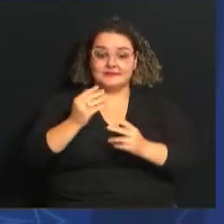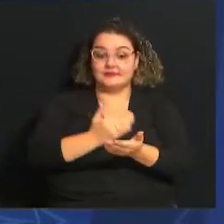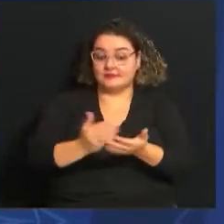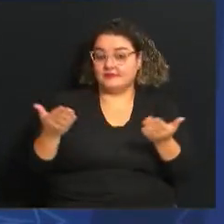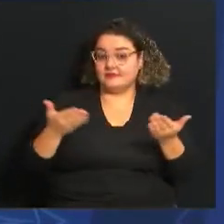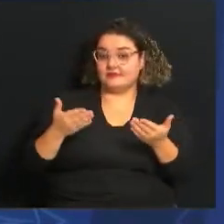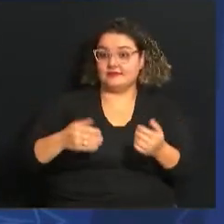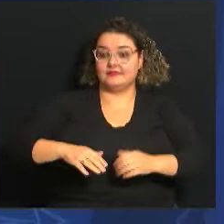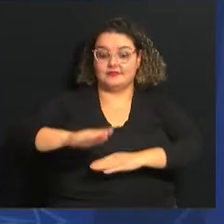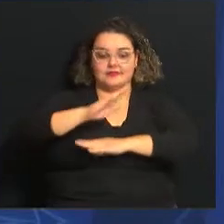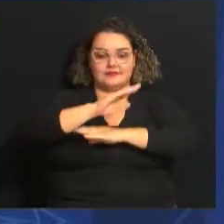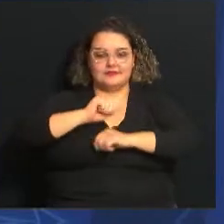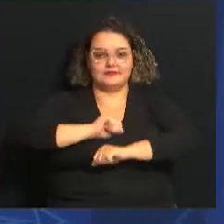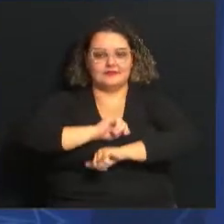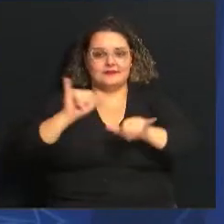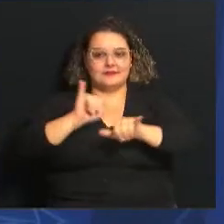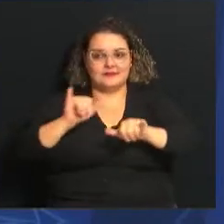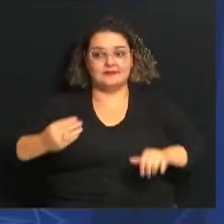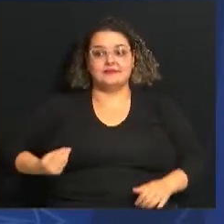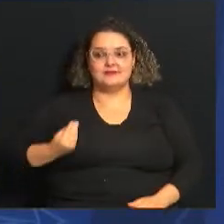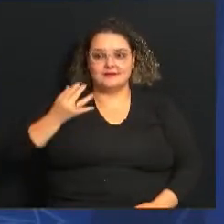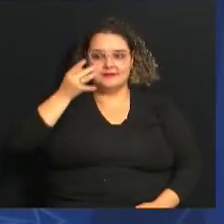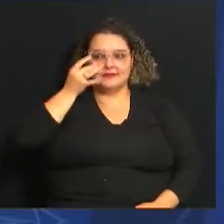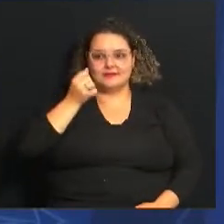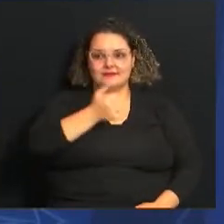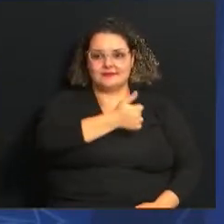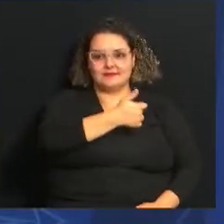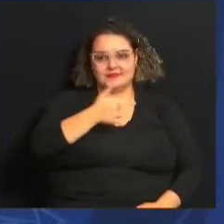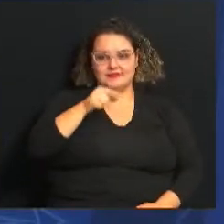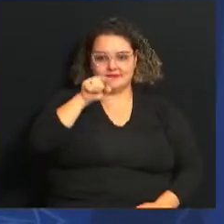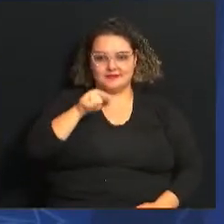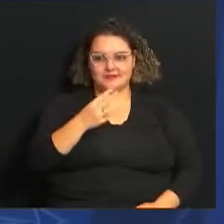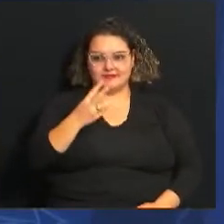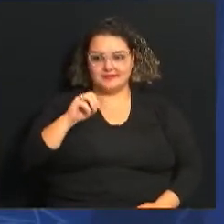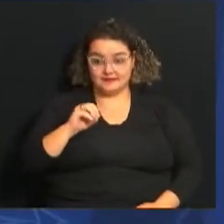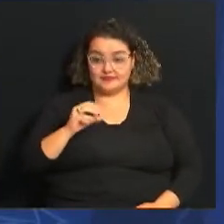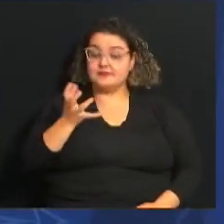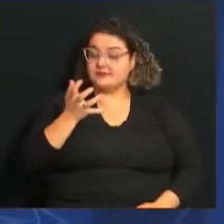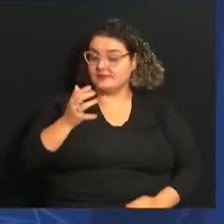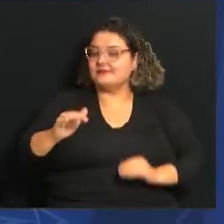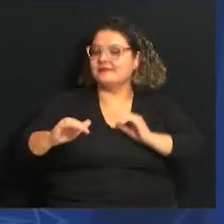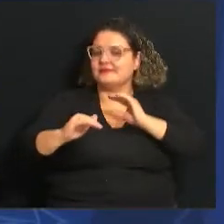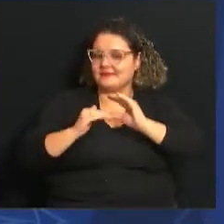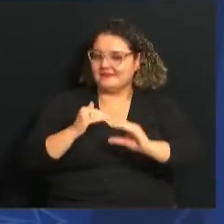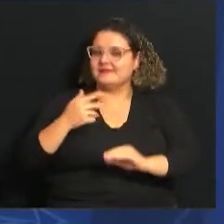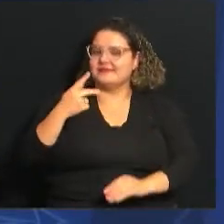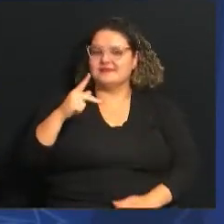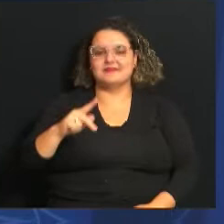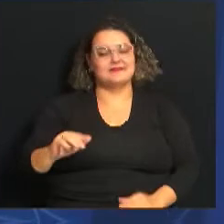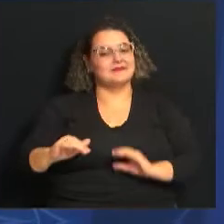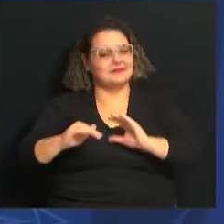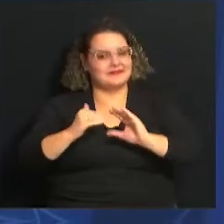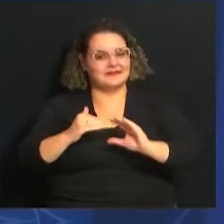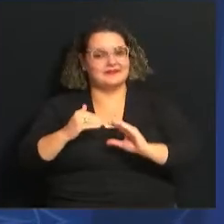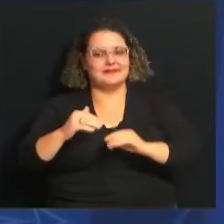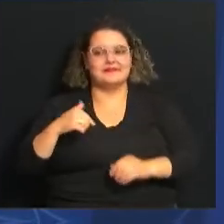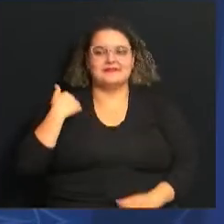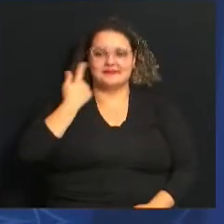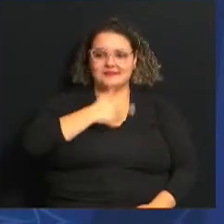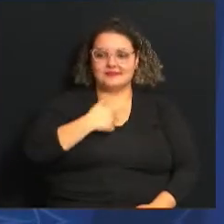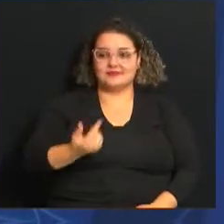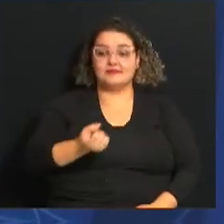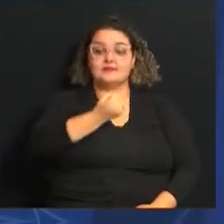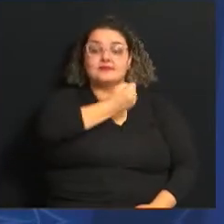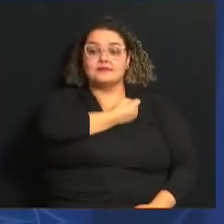Câmara Notícia, ao vivo, 12:30. E eu quero a sua participação, hein? Envie a sua mensagem para